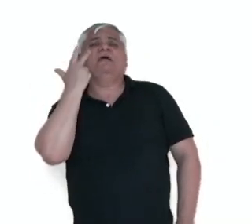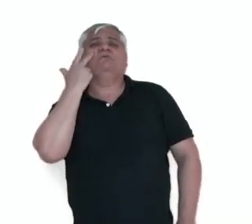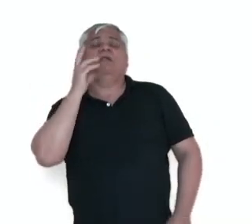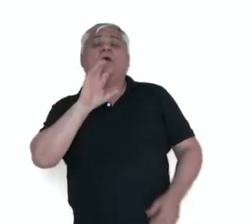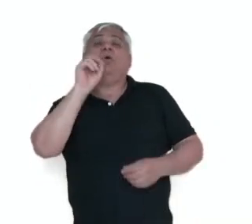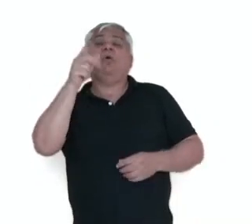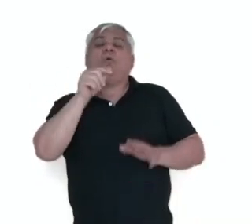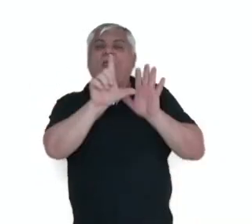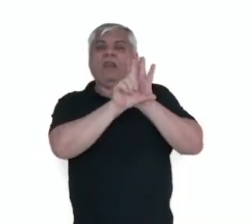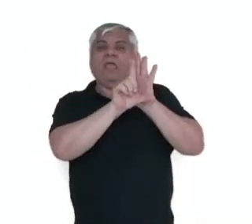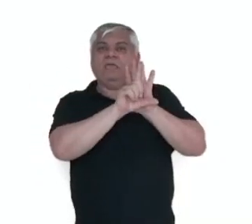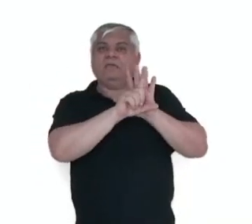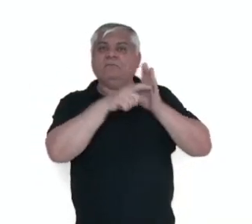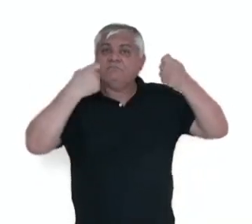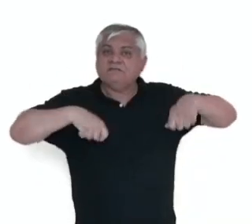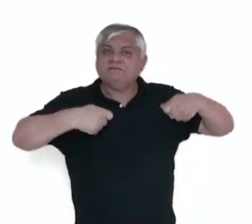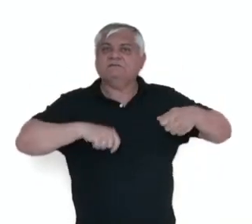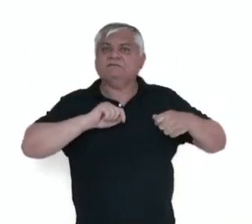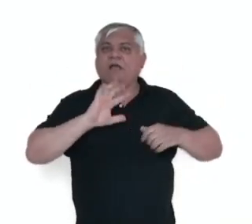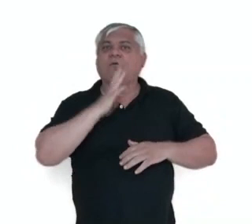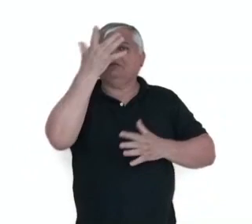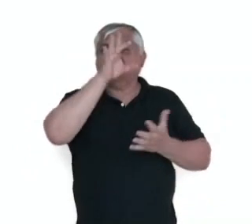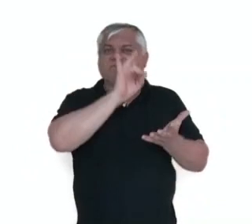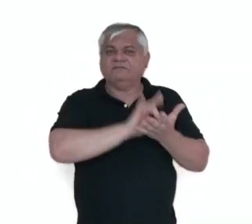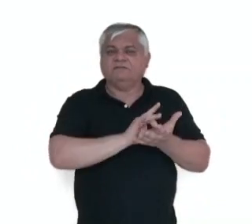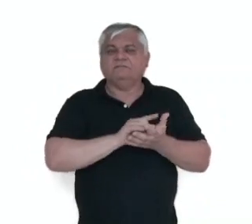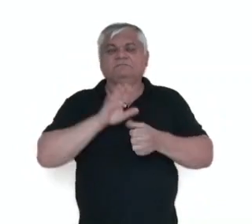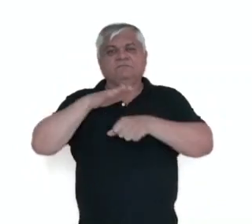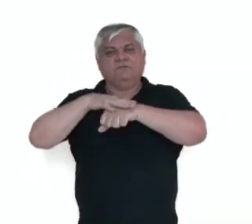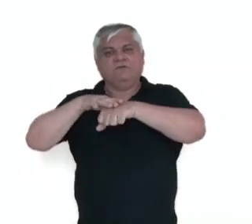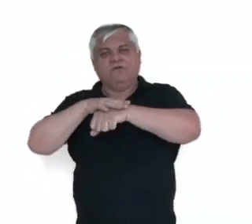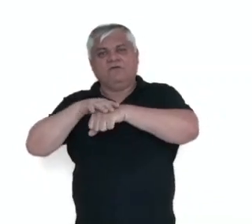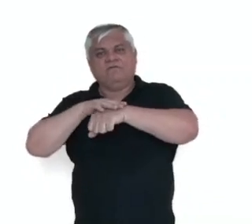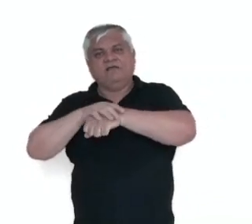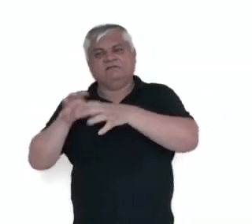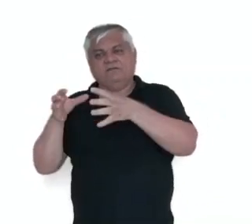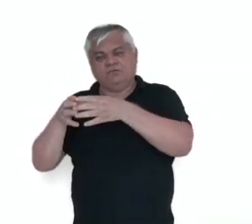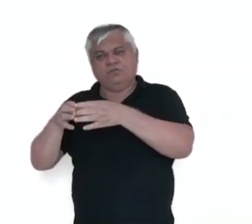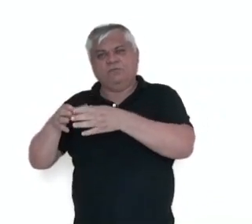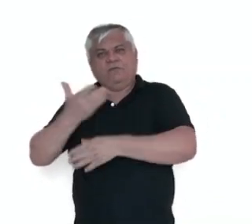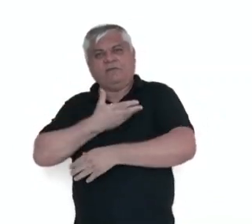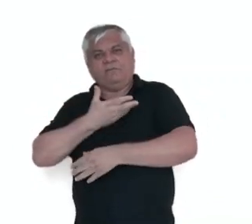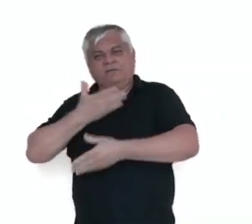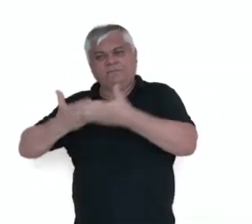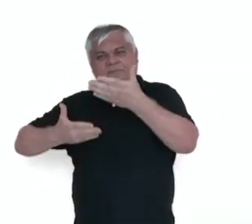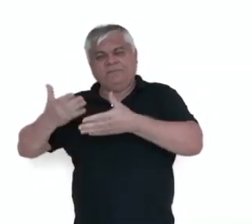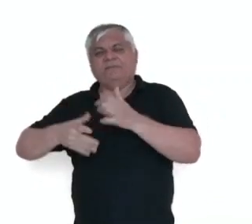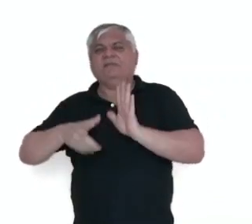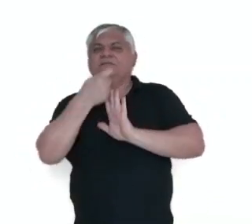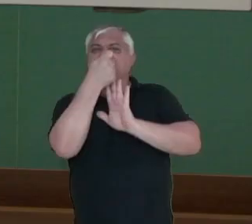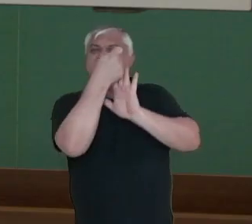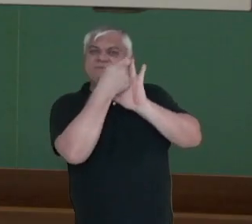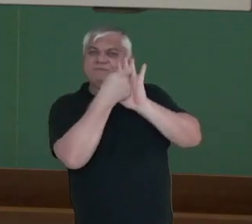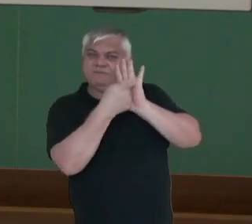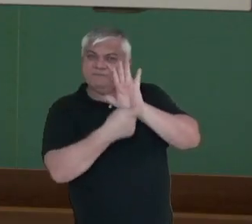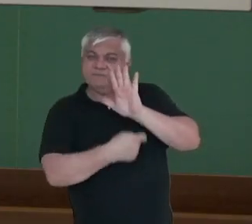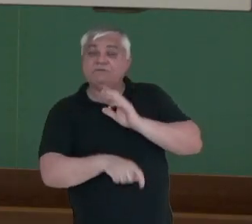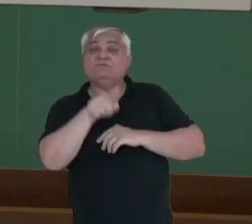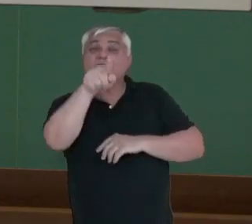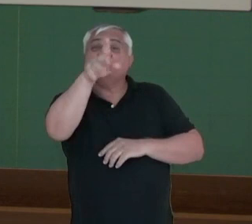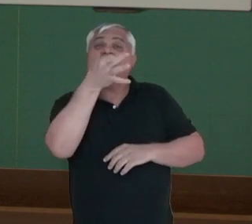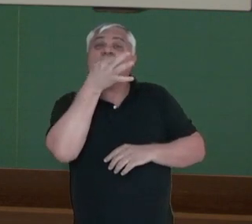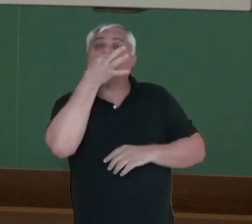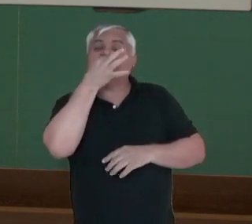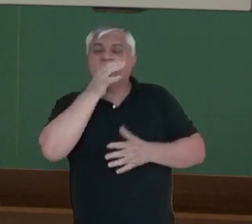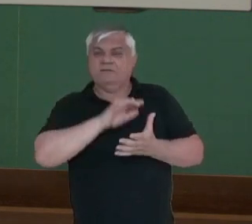causa e efeito? Debata com a sua turma sobre essa questão e, ao final, escreva um texto argumentando sobre a sua posição. E